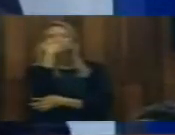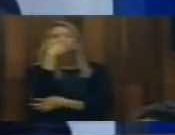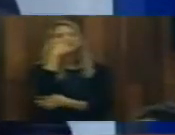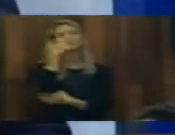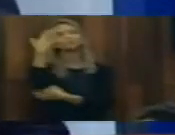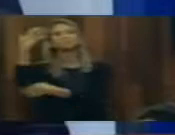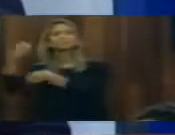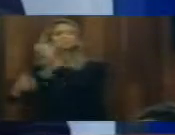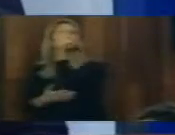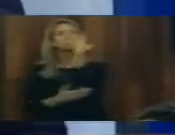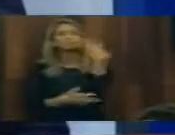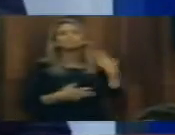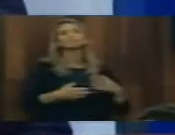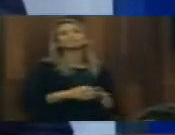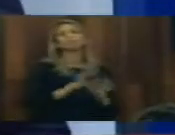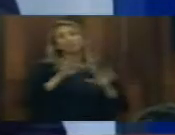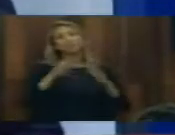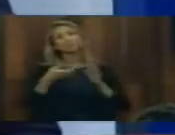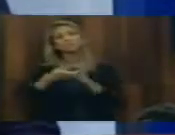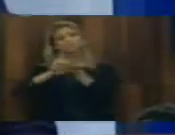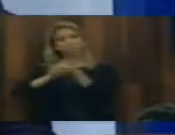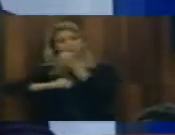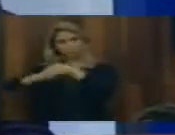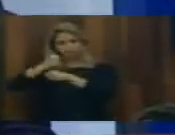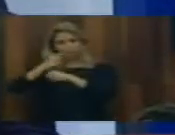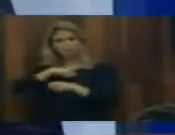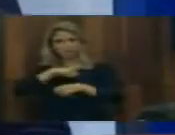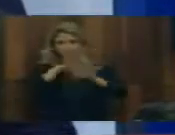projeto que se chama Sonhos sobre Rodas. Esse projeto, ele